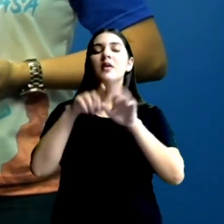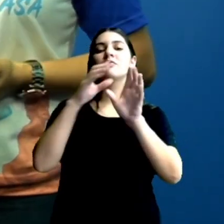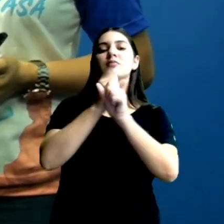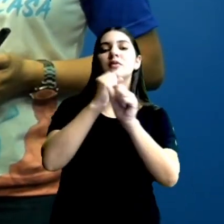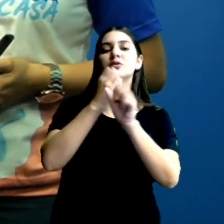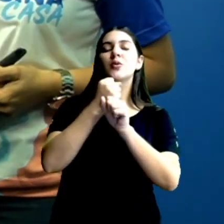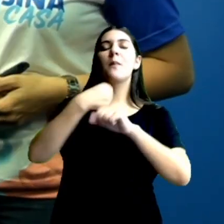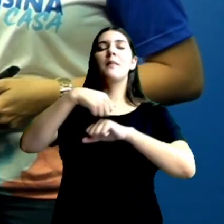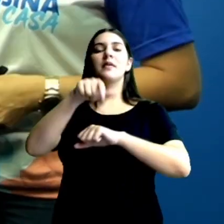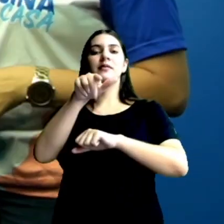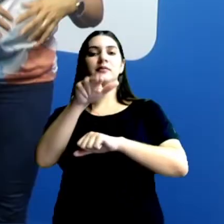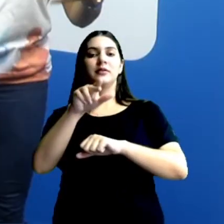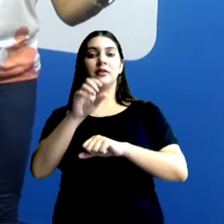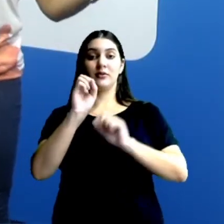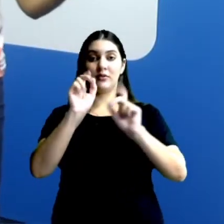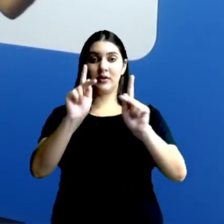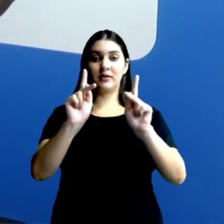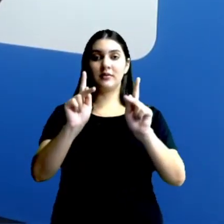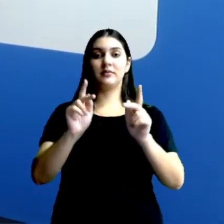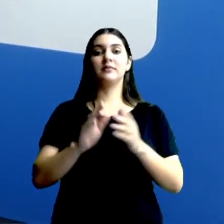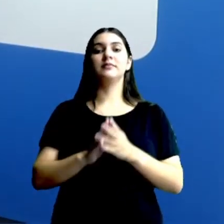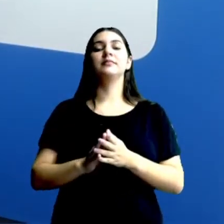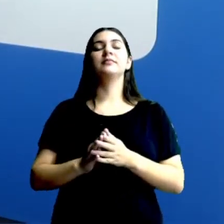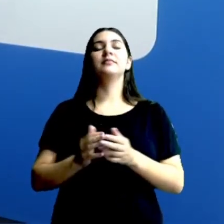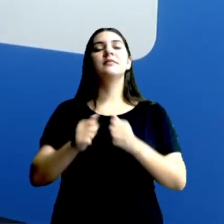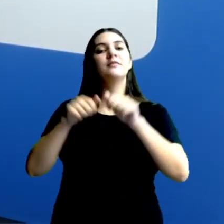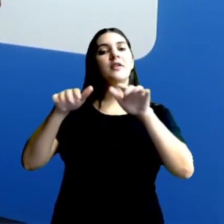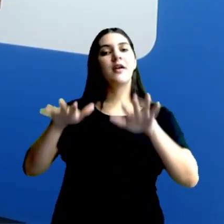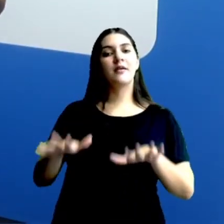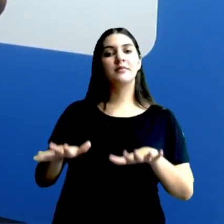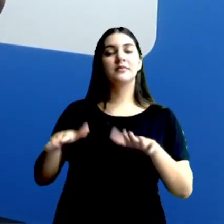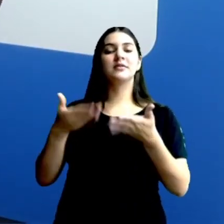da igualdade, tá bom? Então, ficamos por